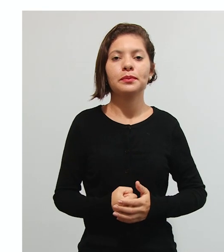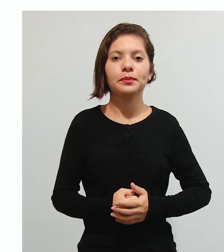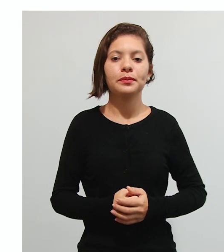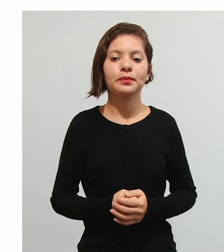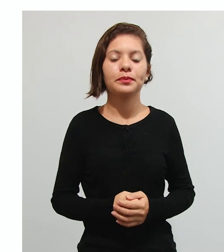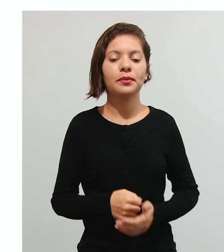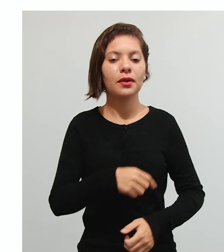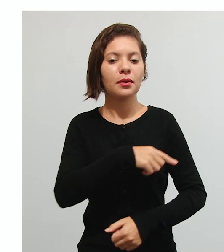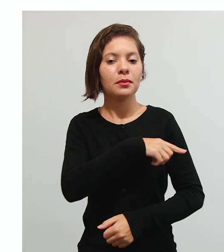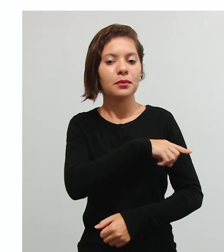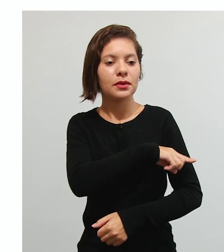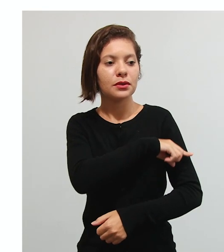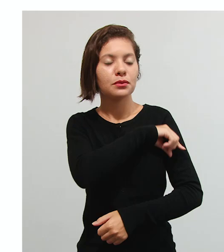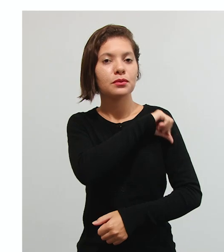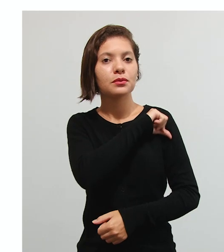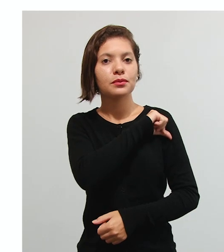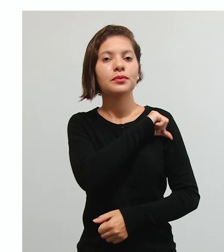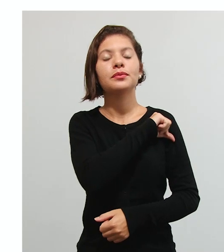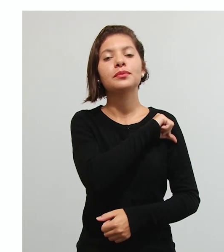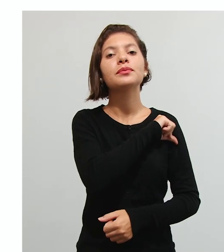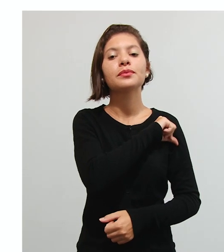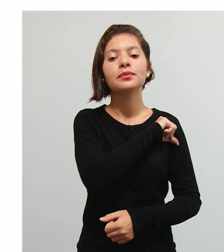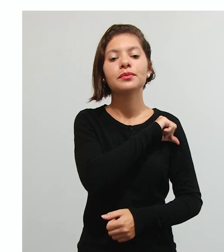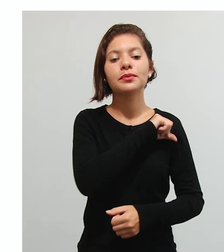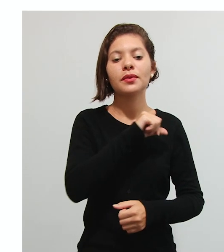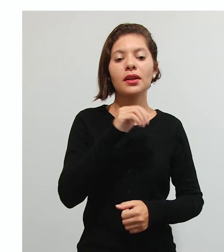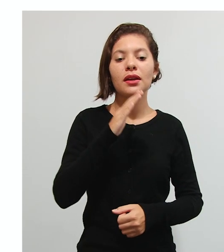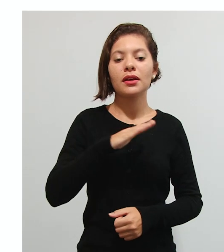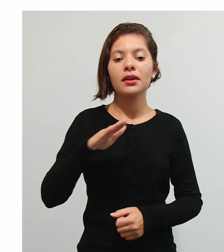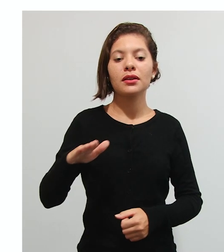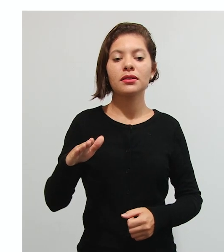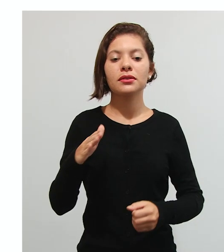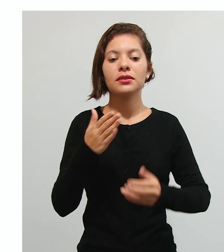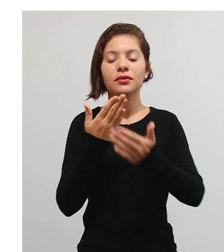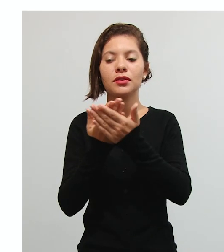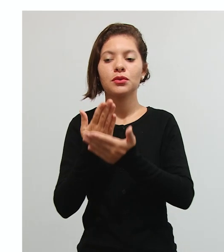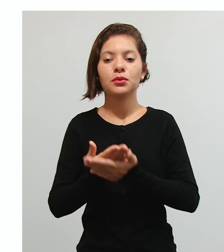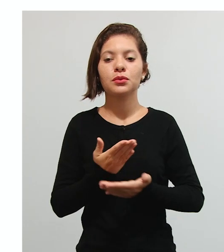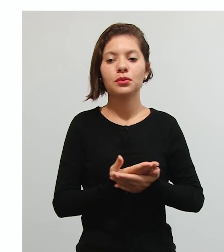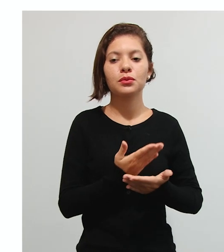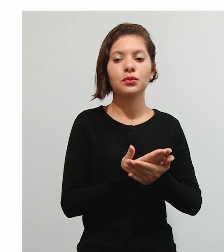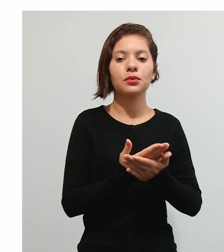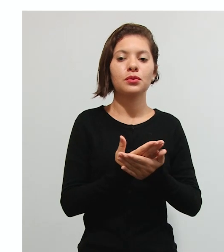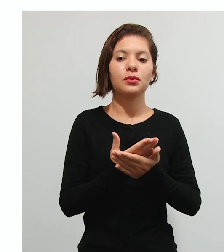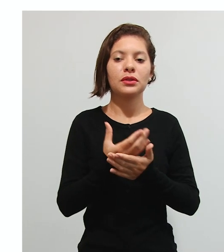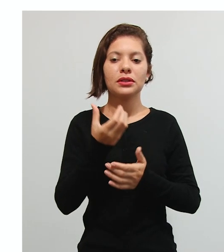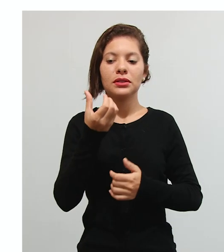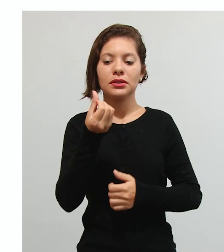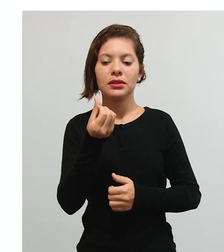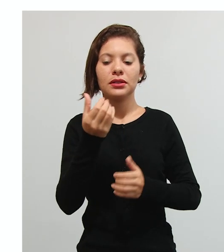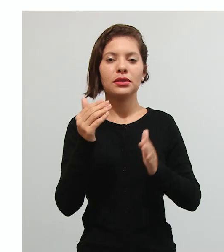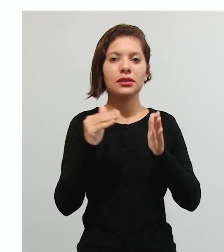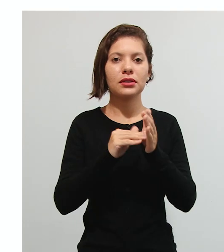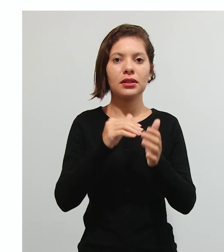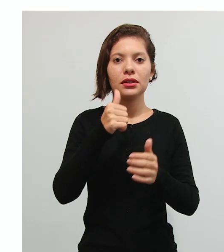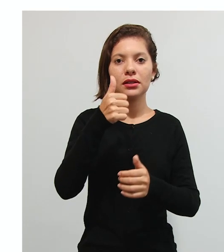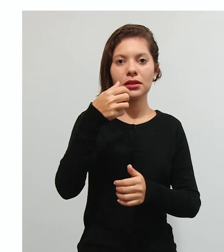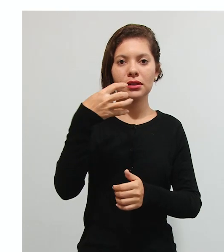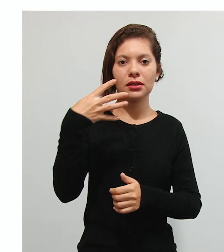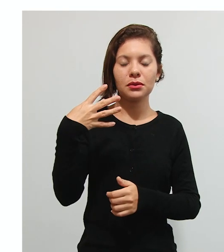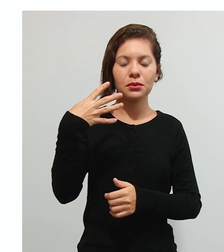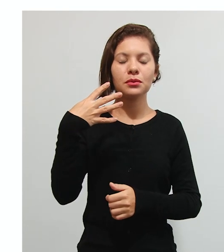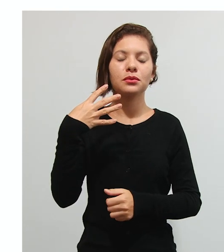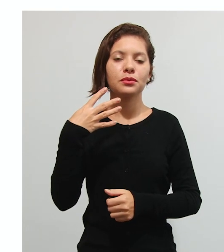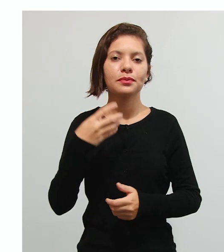ensino infantil e passa para o ensino fundamental, onde ela vai estudar aí de 6 até os 14 anos